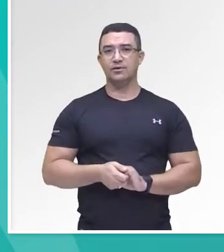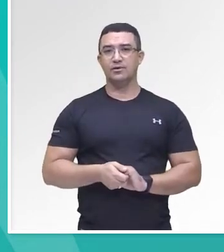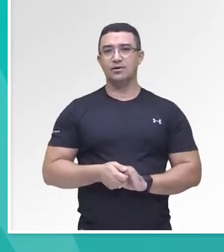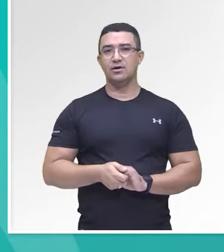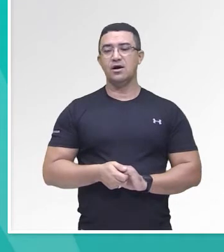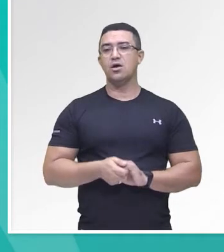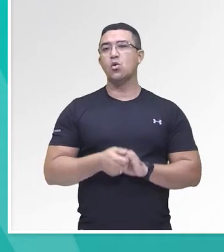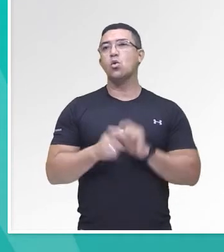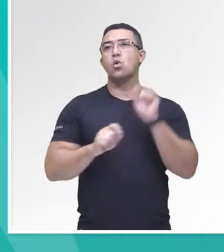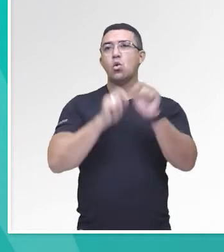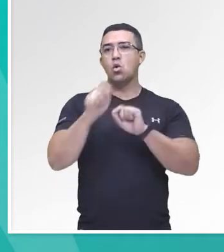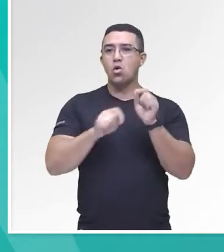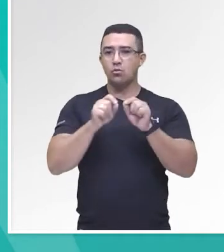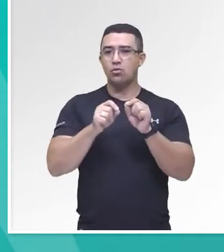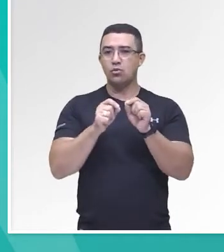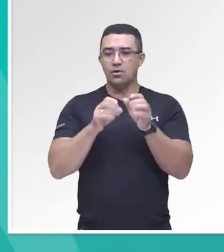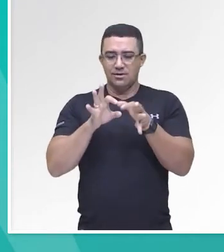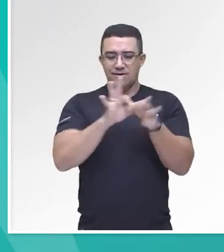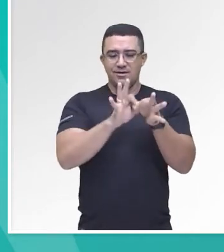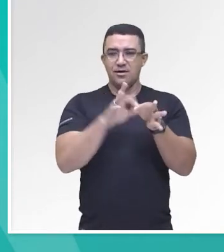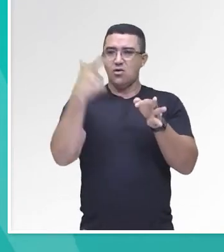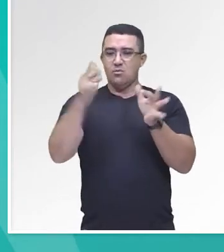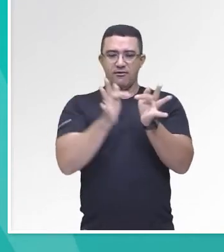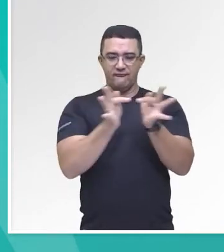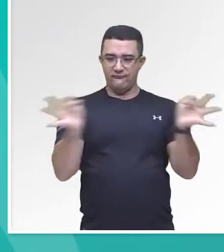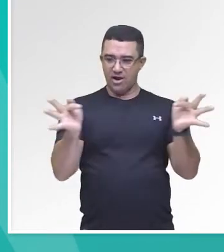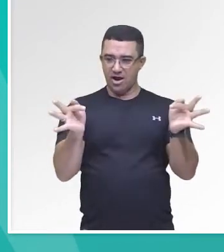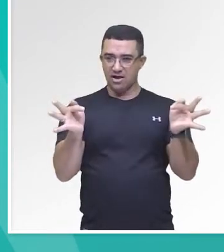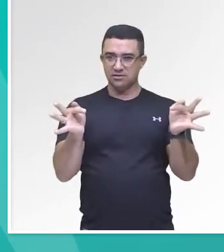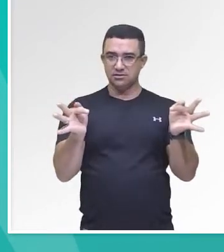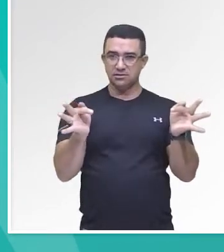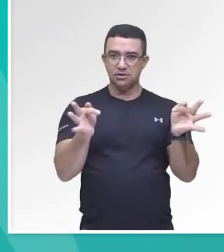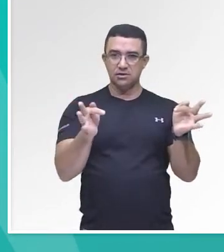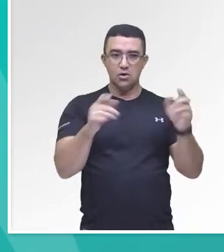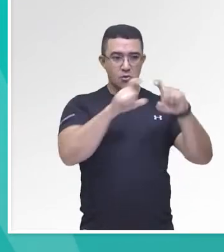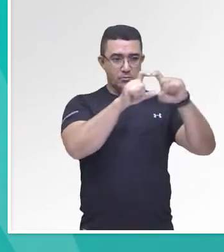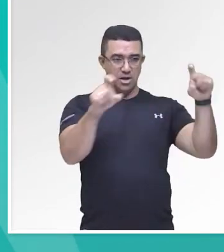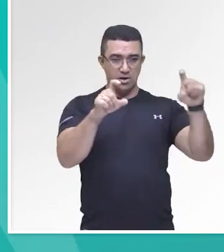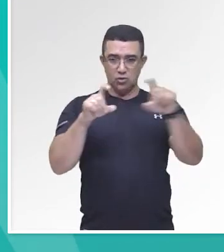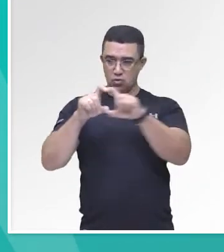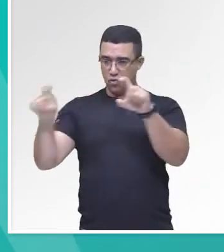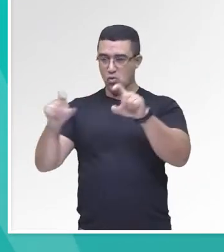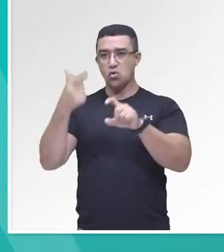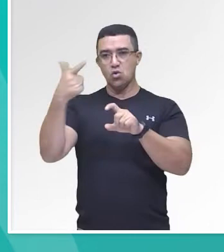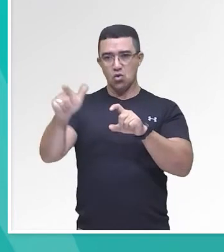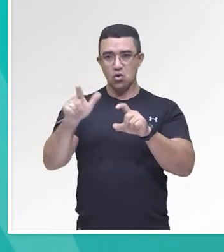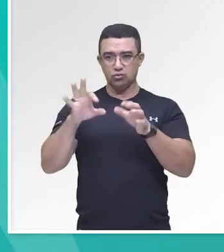uma oração com a outra, quando eu quero juntar um período com o outro período e